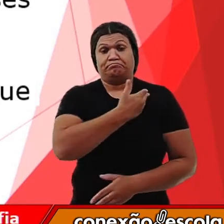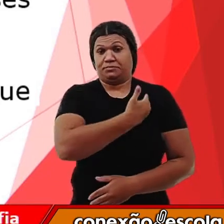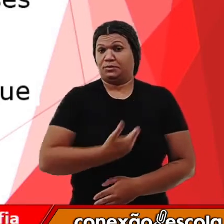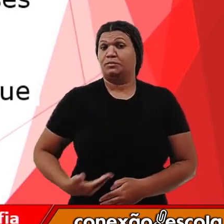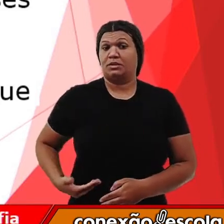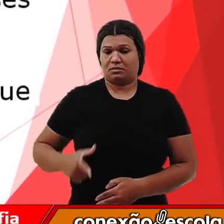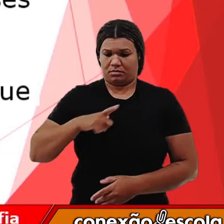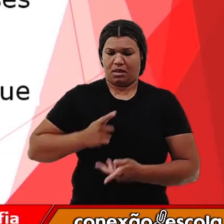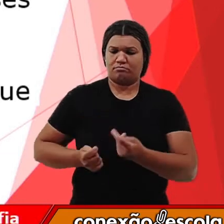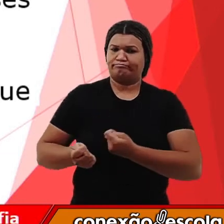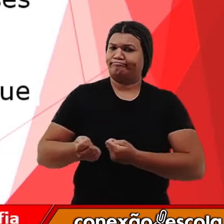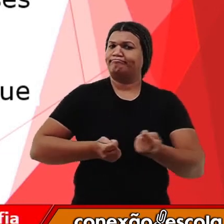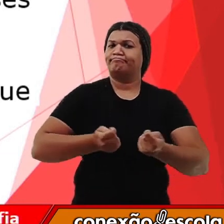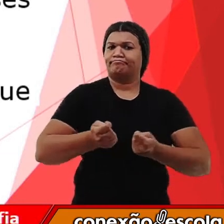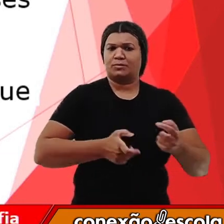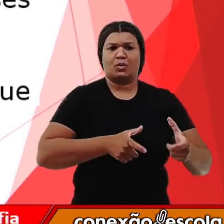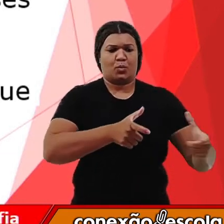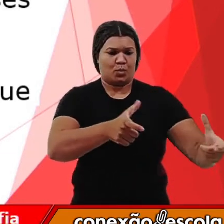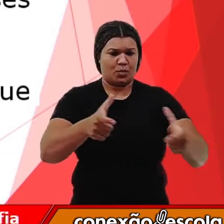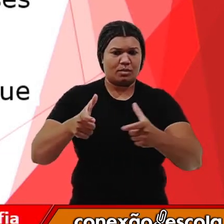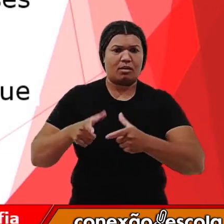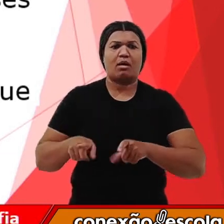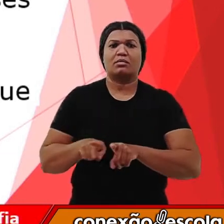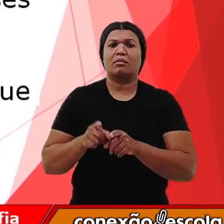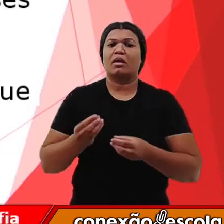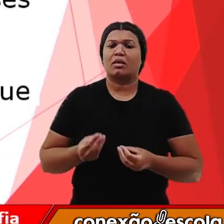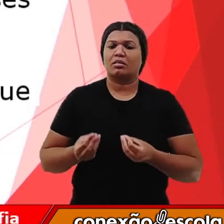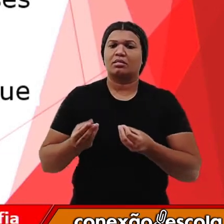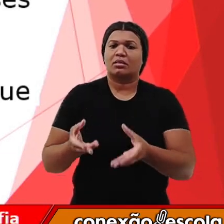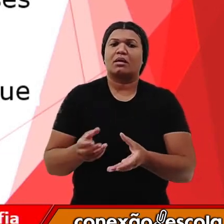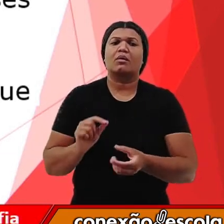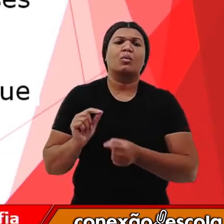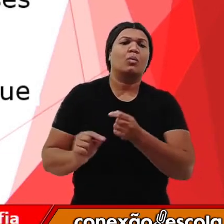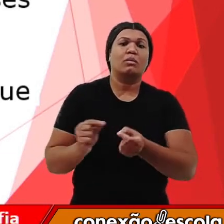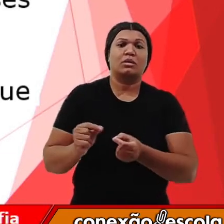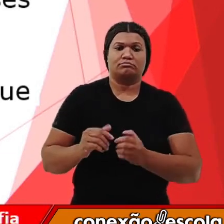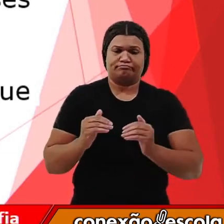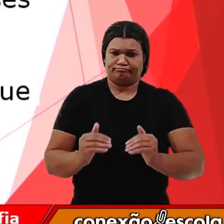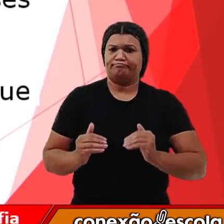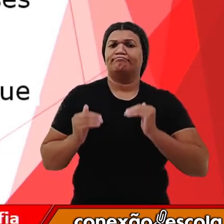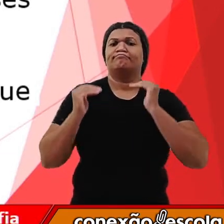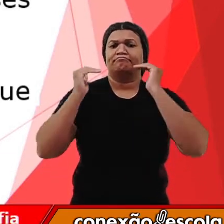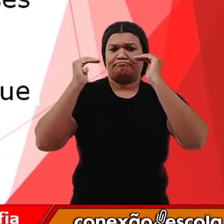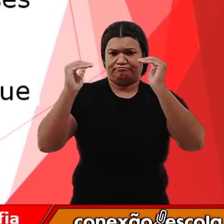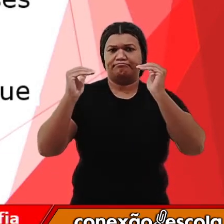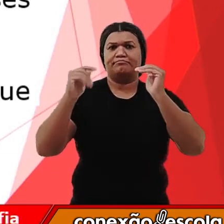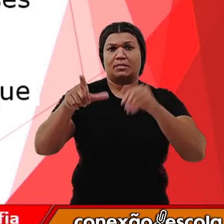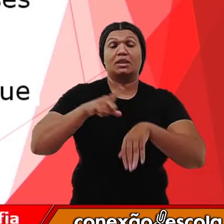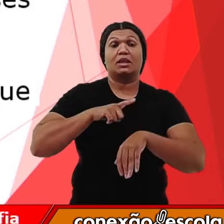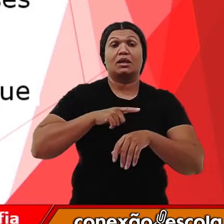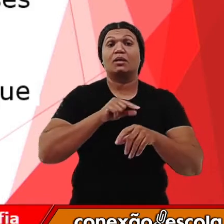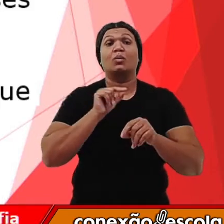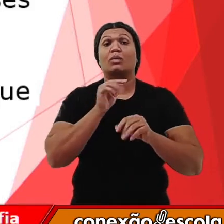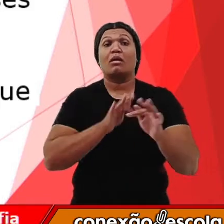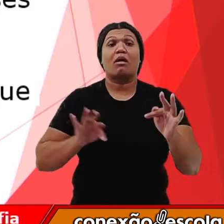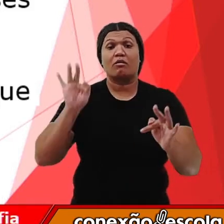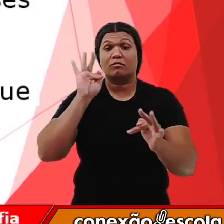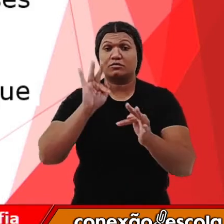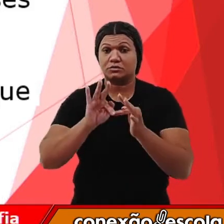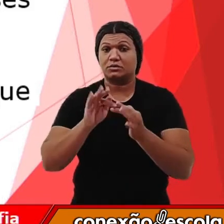território e garantir sobre este soberania, tendo a função de atender